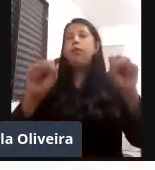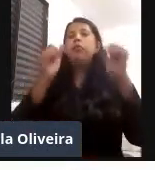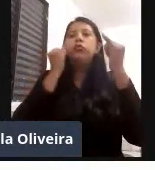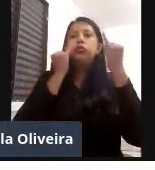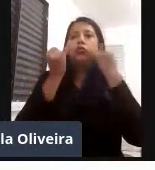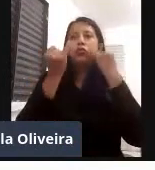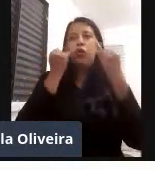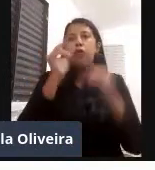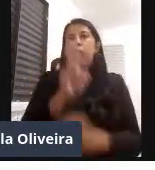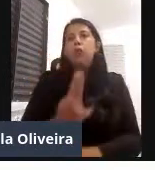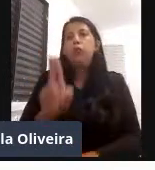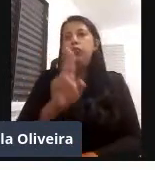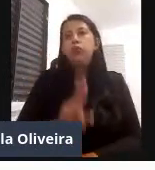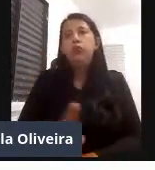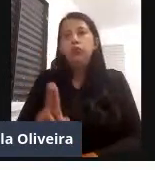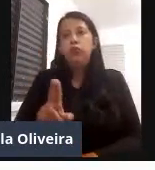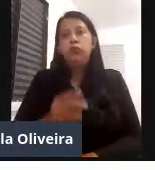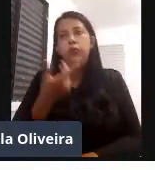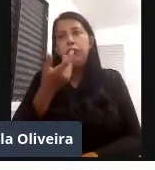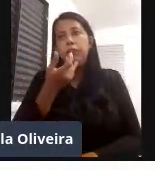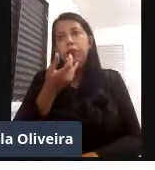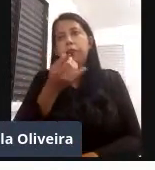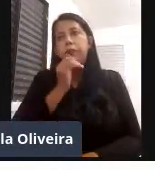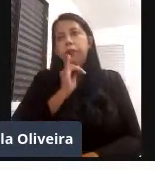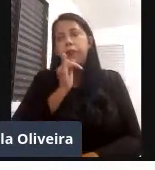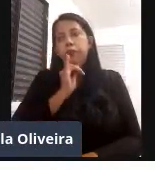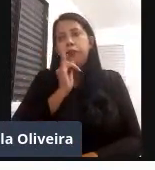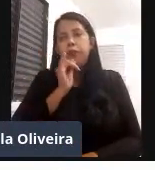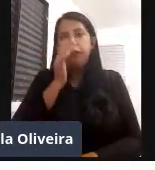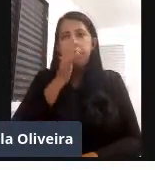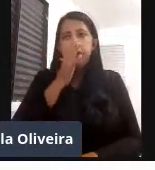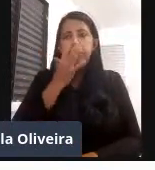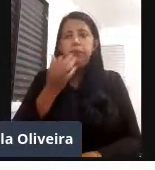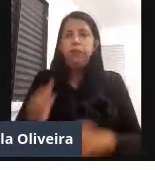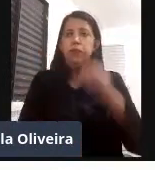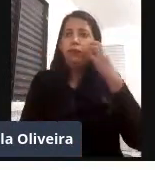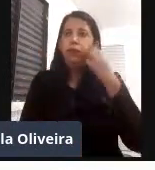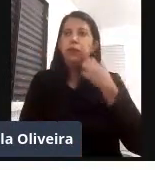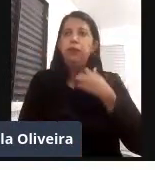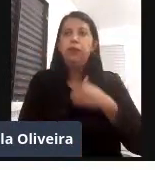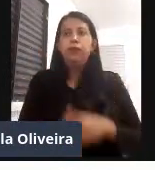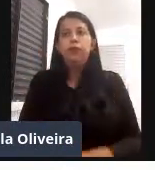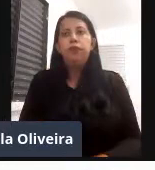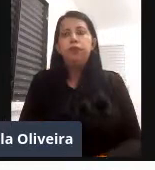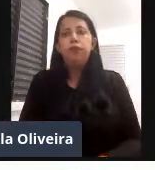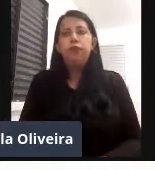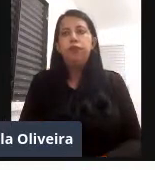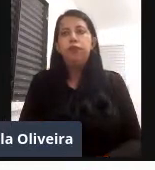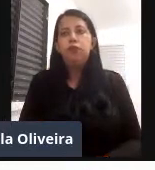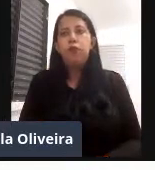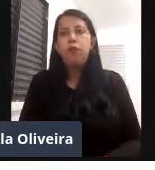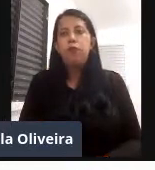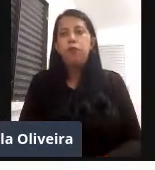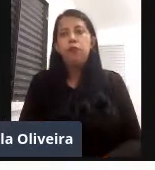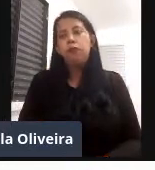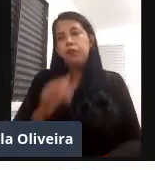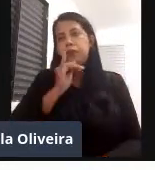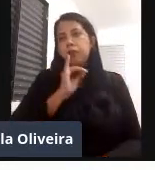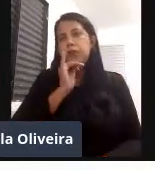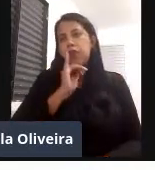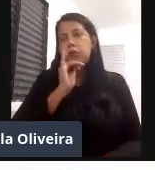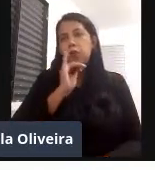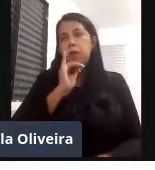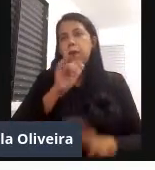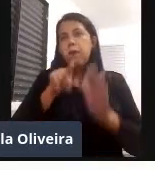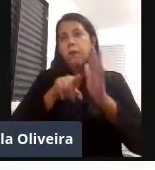que a gente vai fazer já, eu vou usar como exemplo vou usar como base, como pesquisa geral,